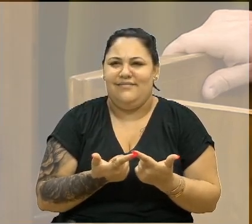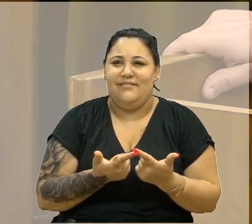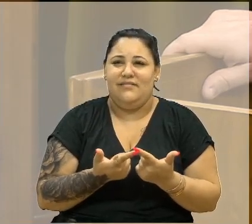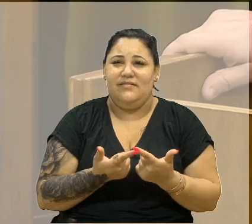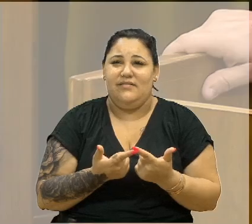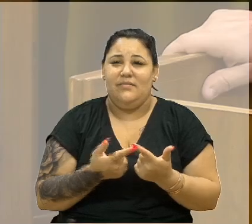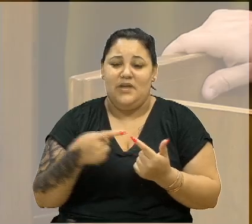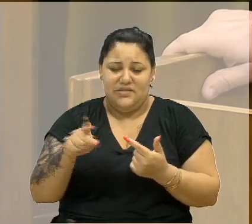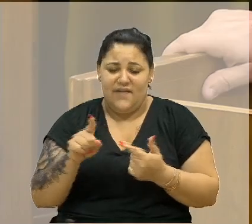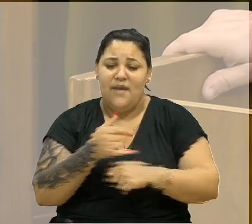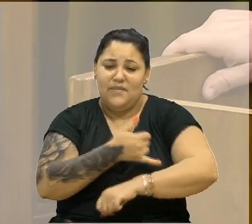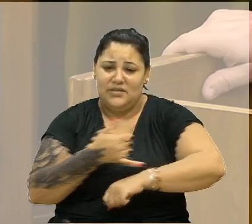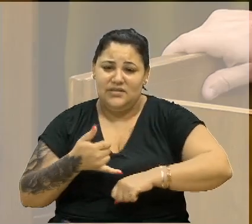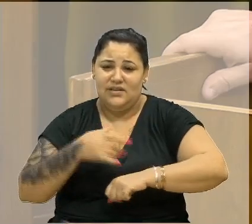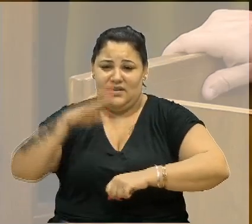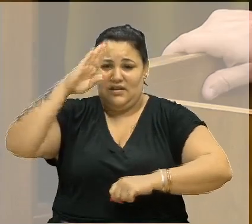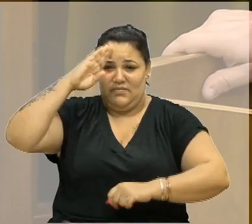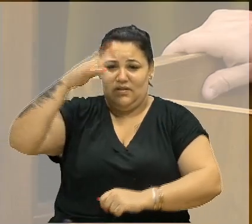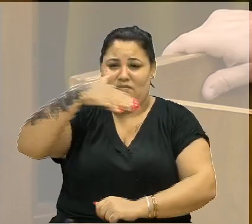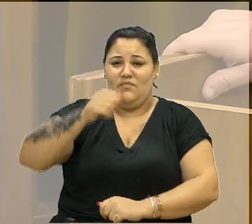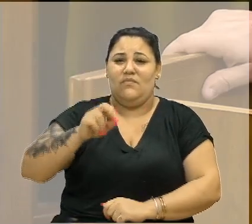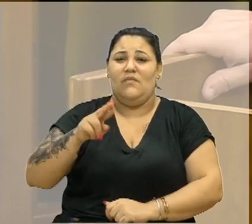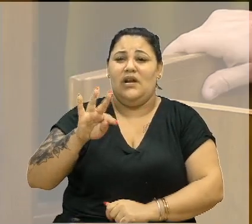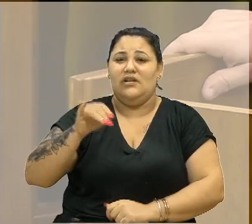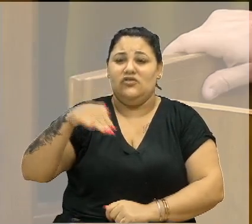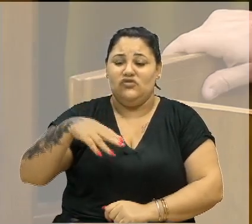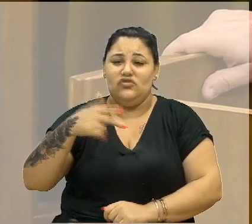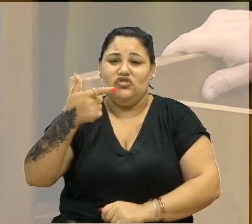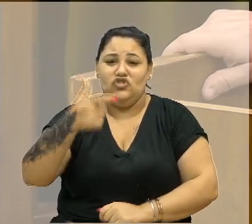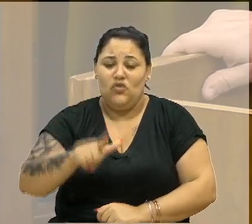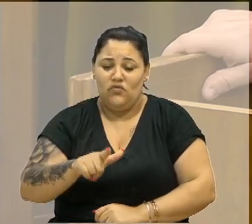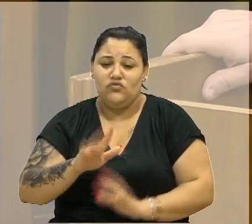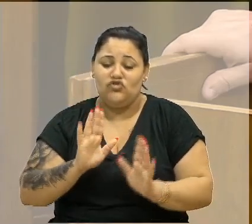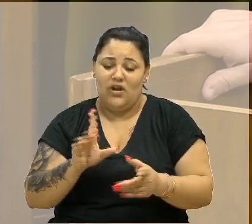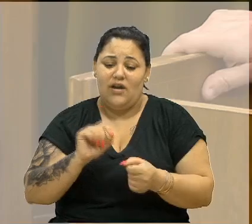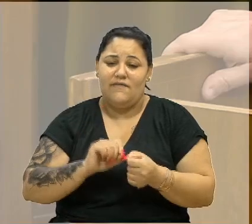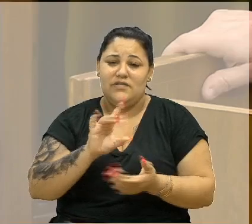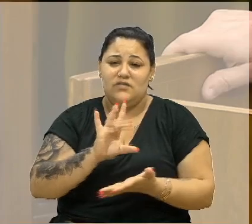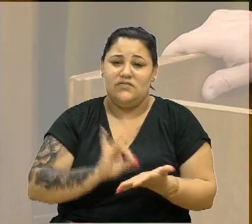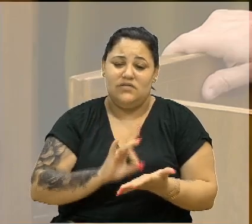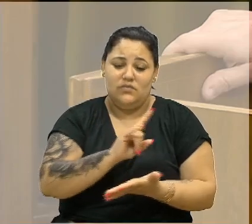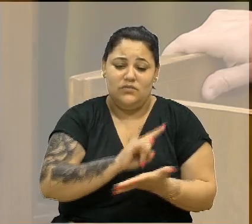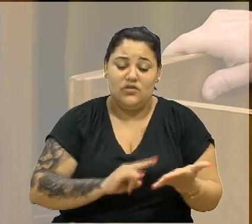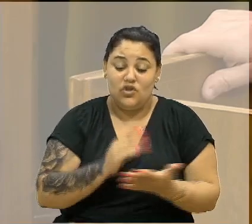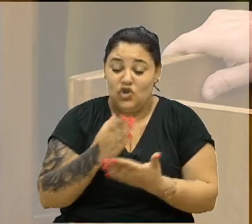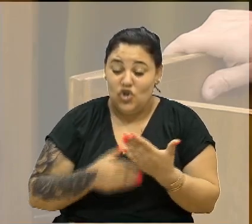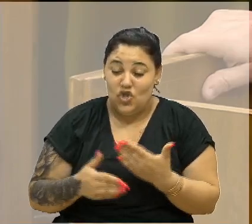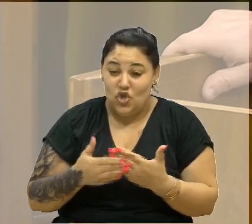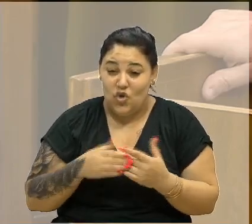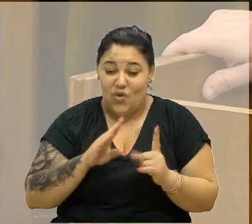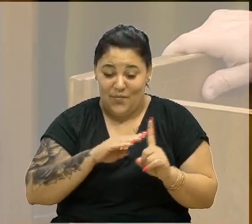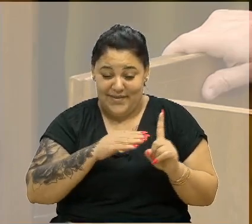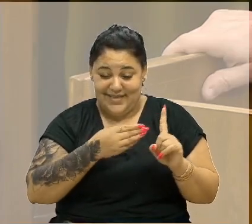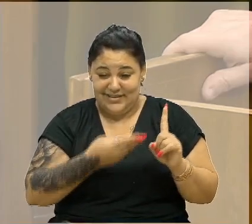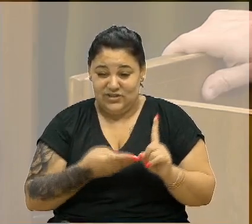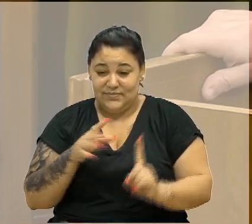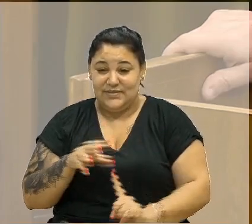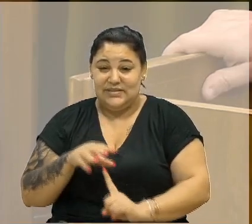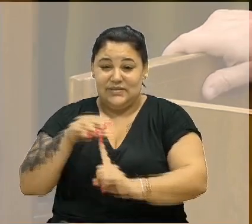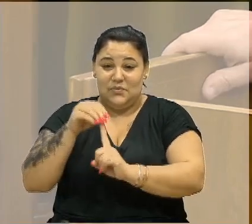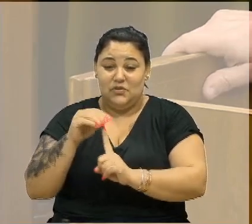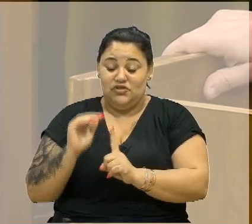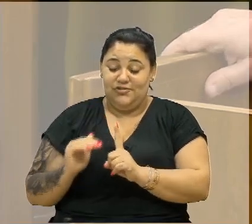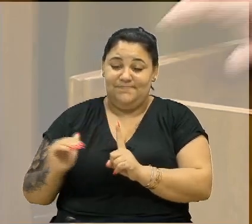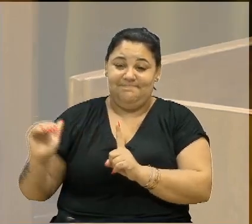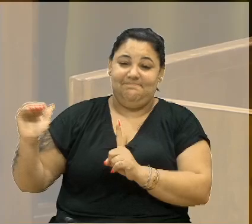der certo, o capitão Martim também, mais uma vez, já protocolou para que todas as honrarias, principalmente da mais alta,